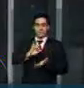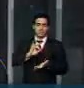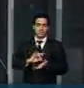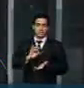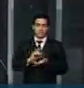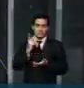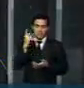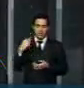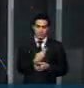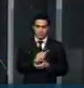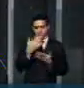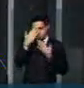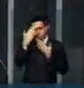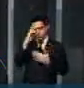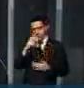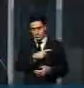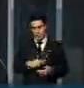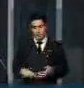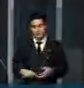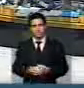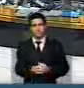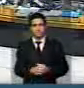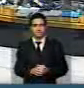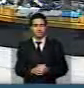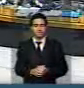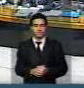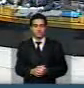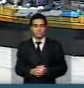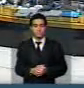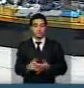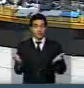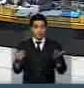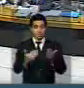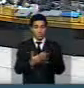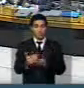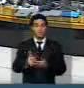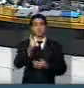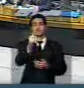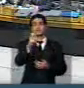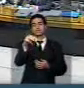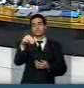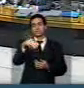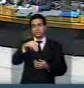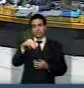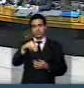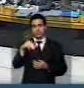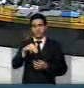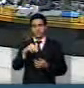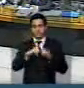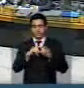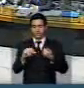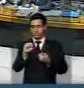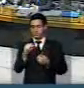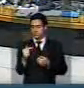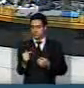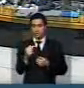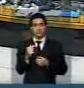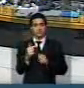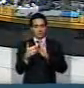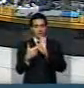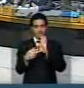para nós. Muito obrigada, senhor presidente. Entrando agora no grande expediente, artigo 87 do Regimento